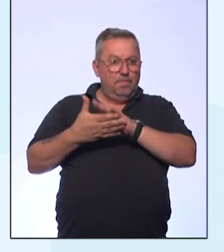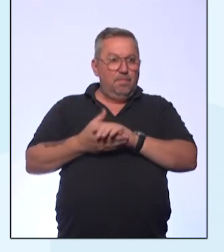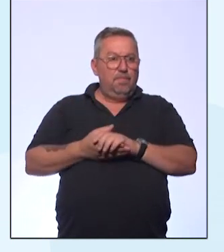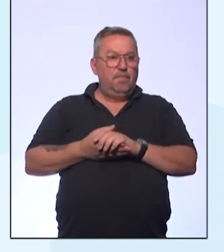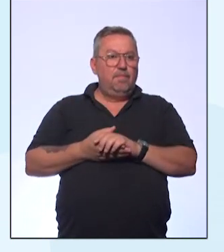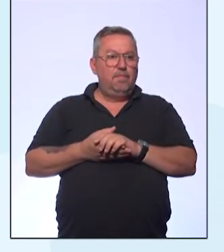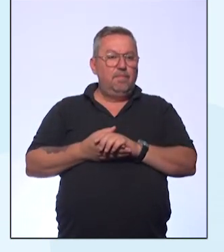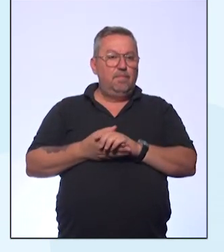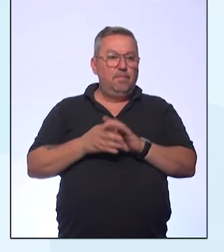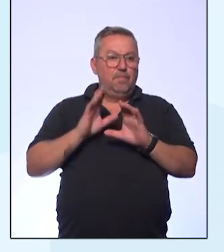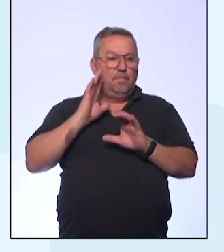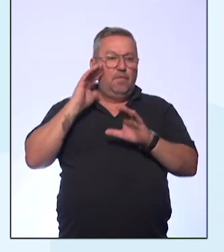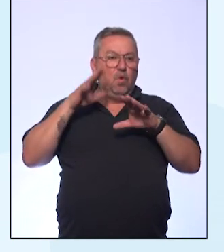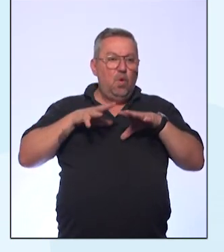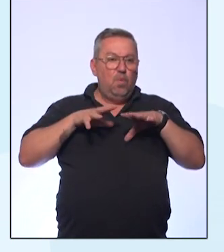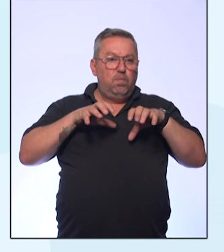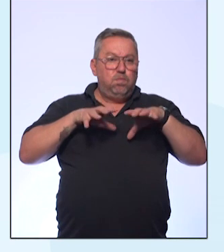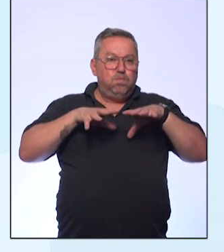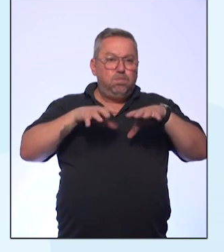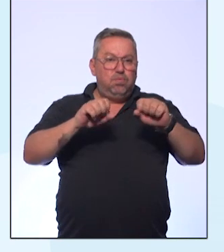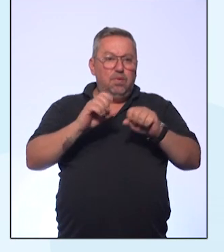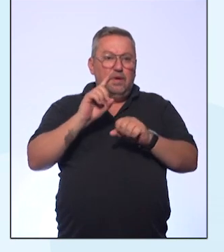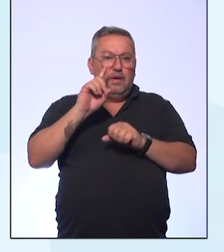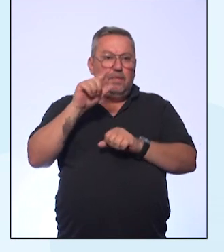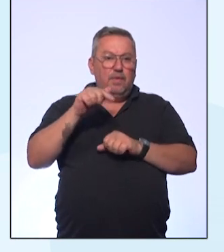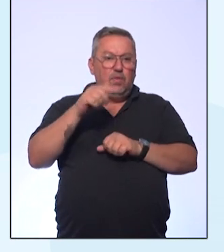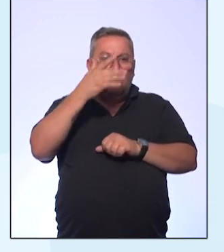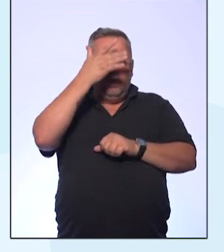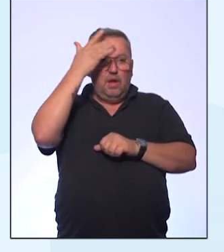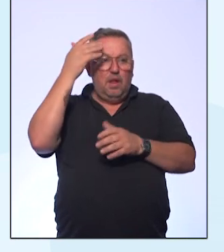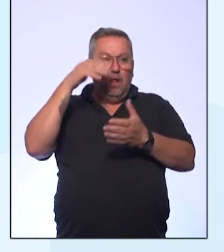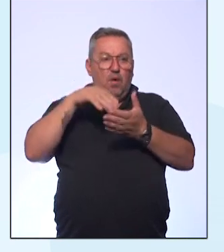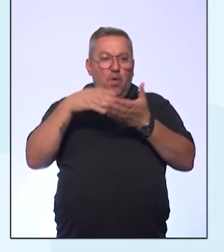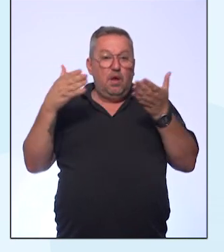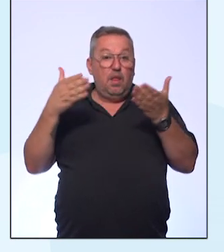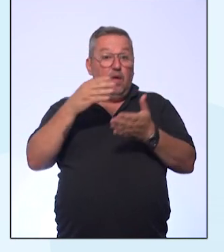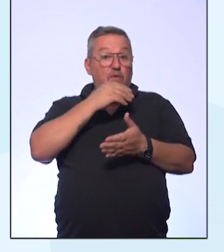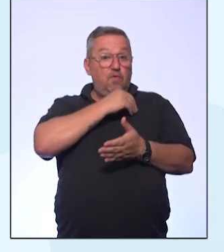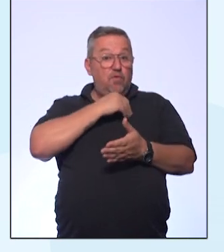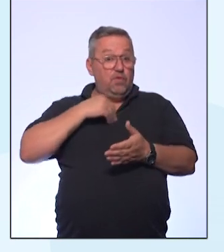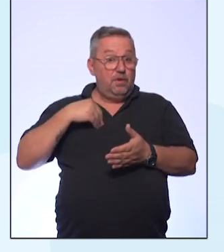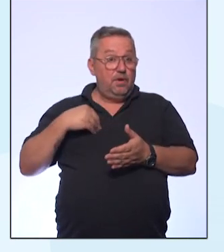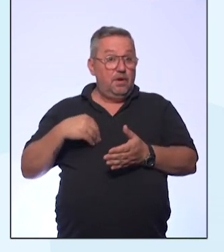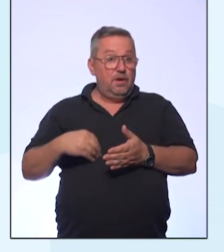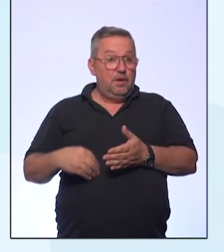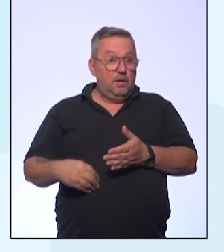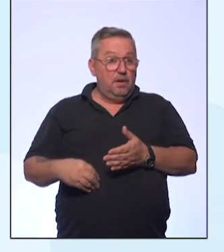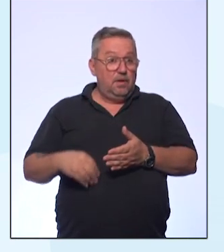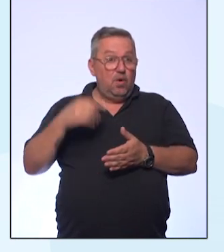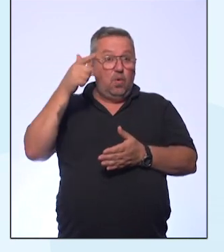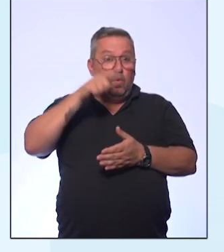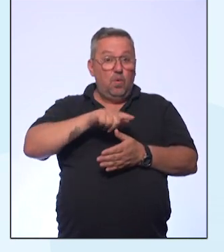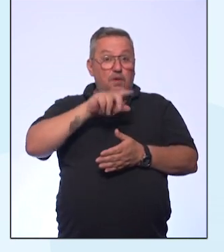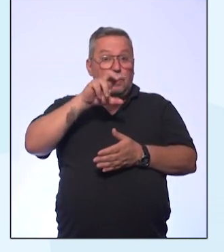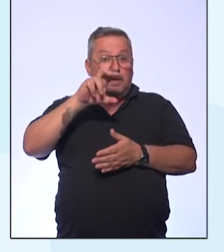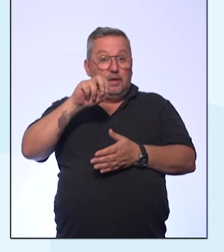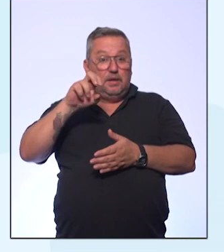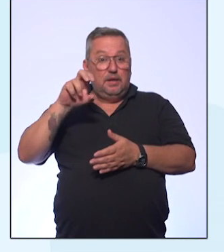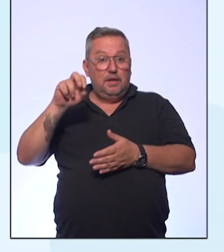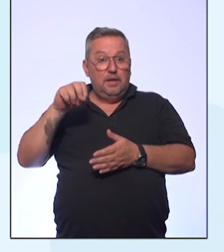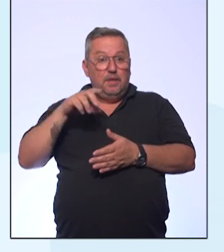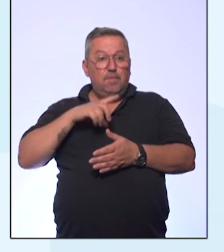pandemia. O surto do coronavírus matou 17 pessoas até agora na China. Outras 500